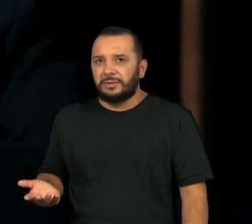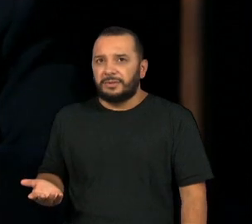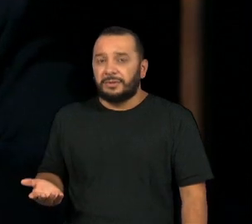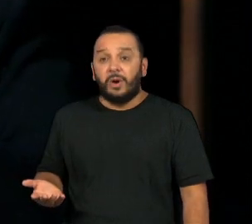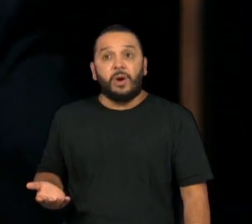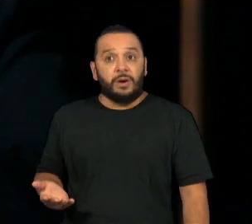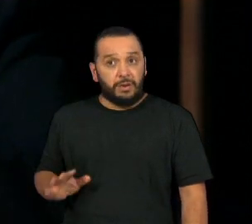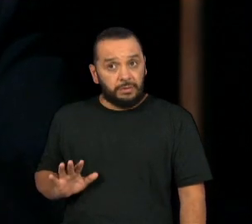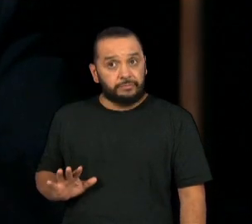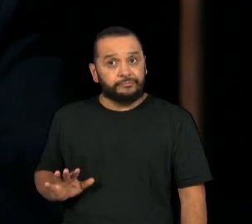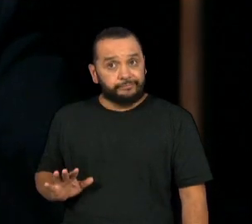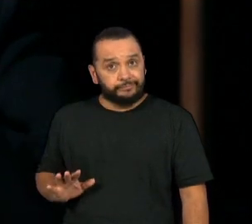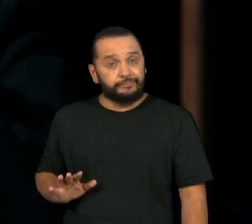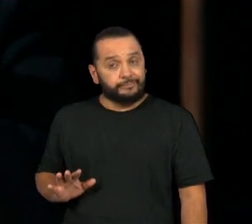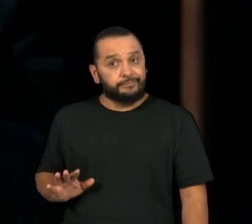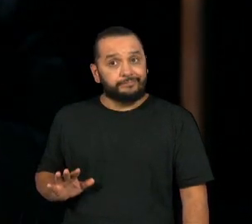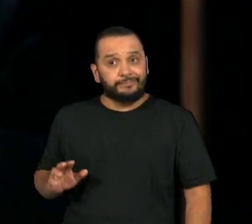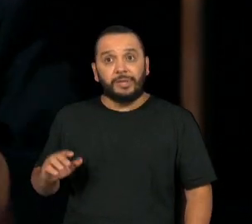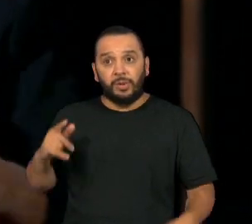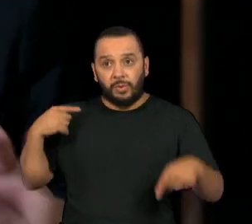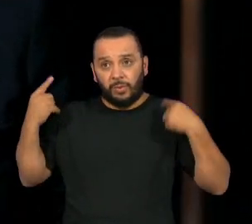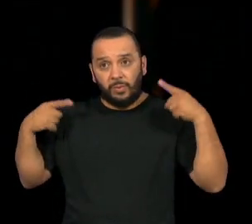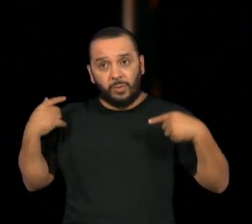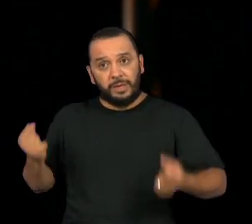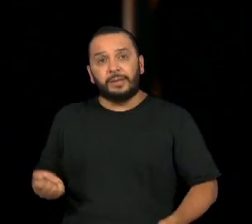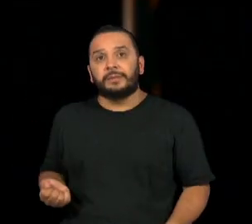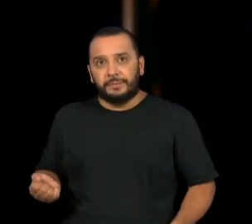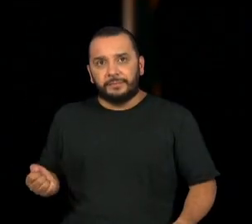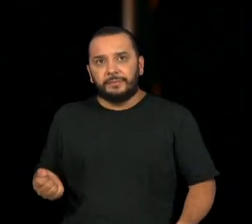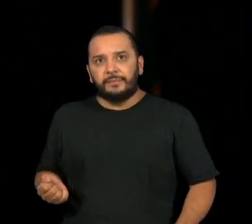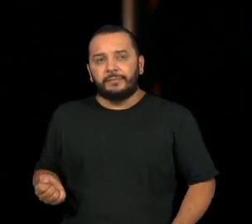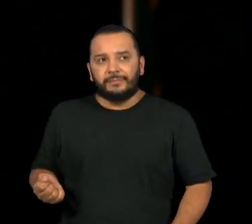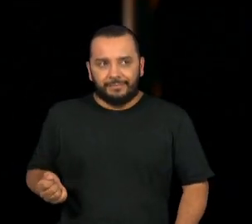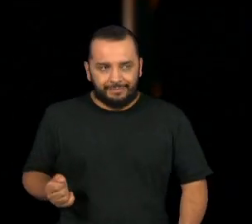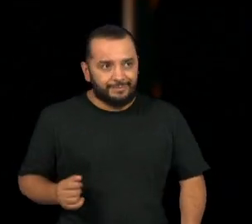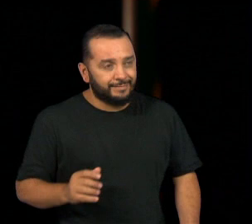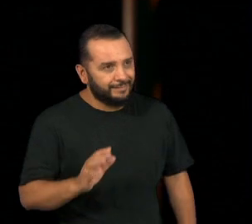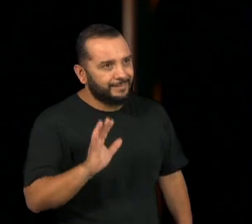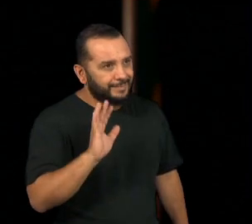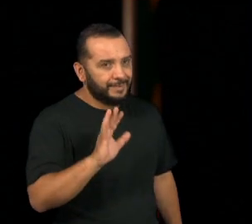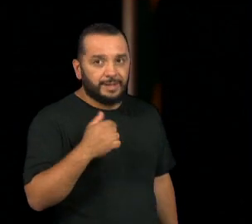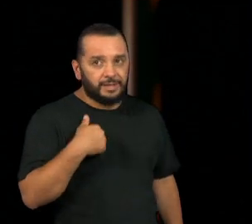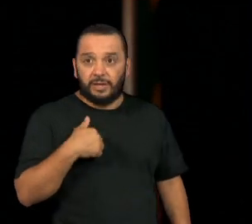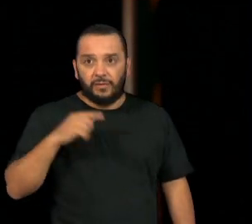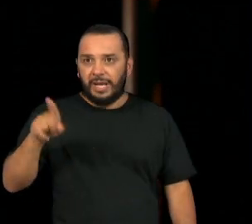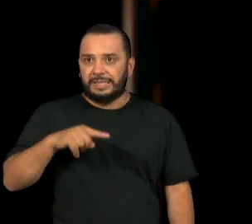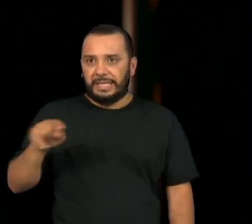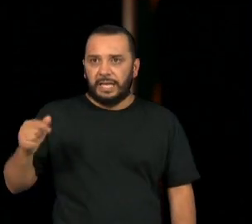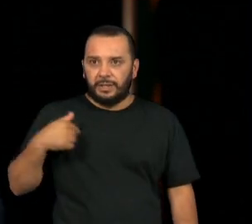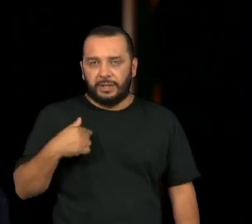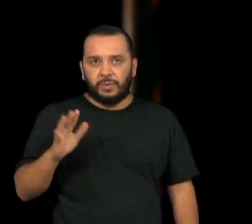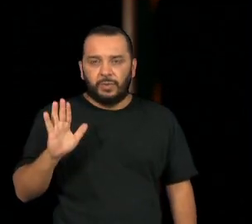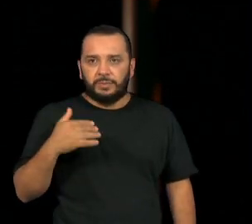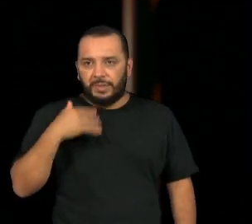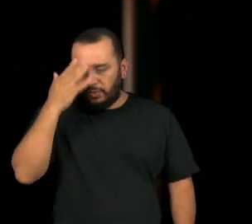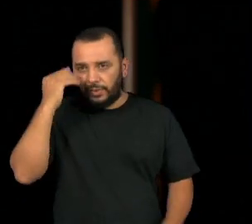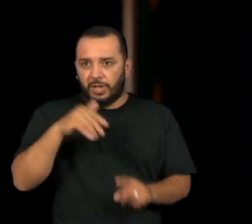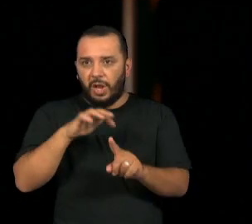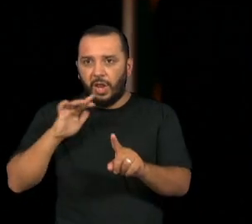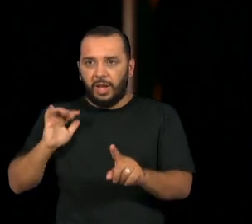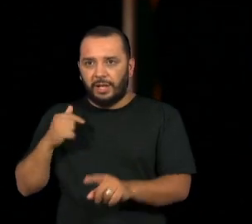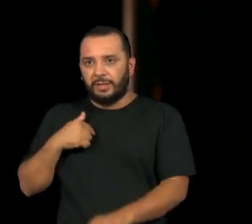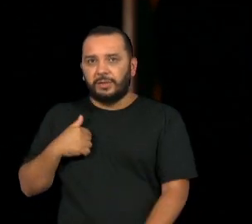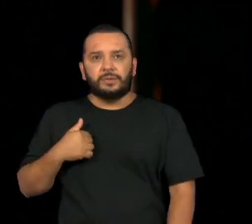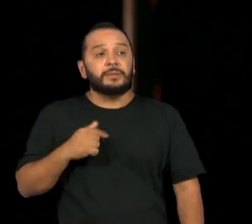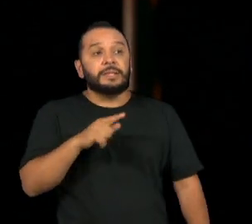Olha, é viagem isso aí, talvez... Será que eu vou ser cancelado? Não. Então você vai esclarecer o seguinte,